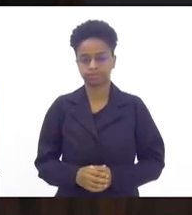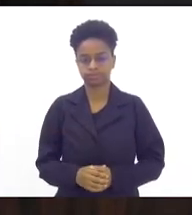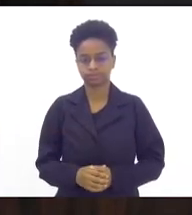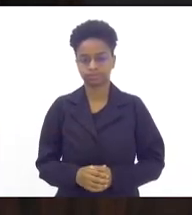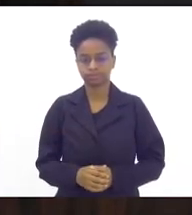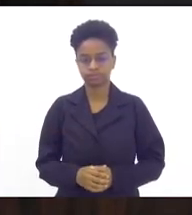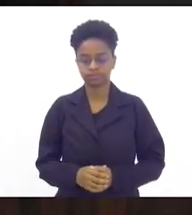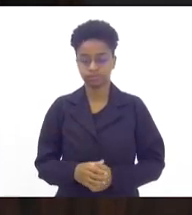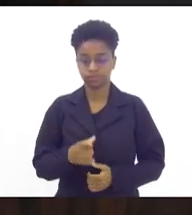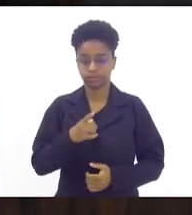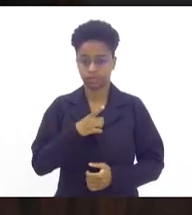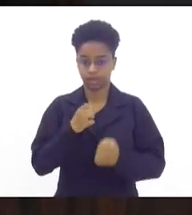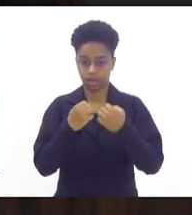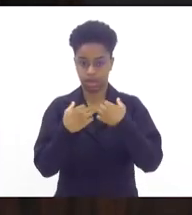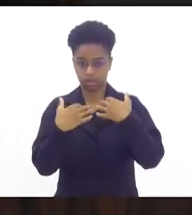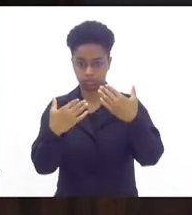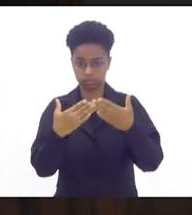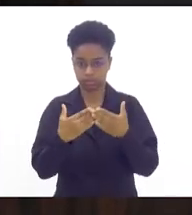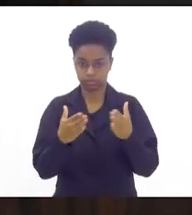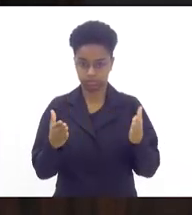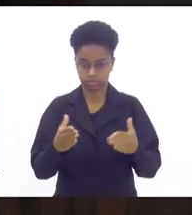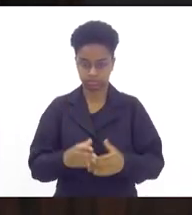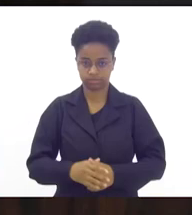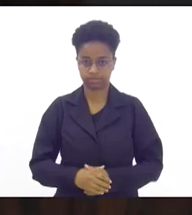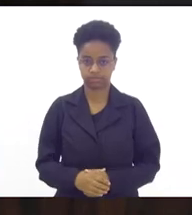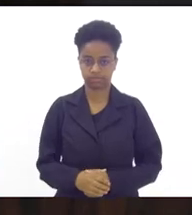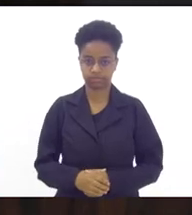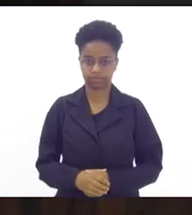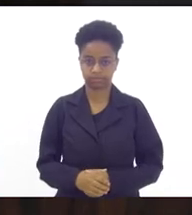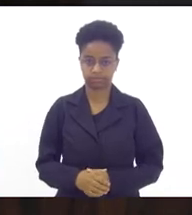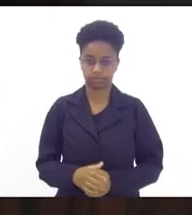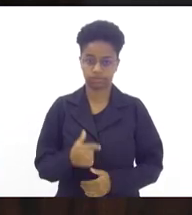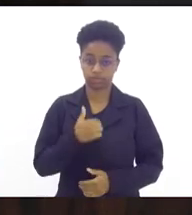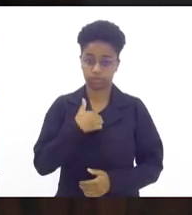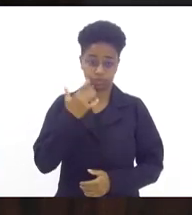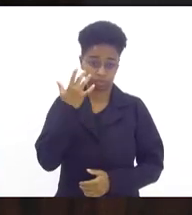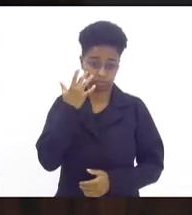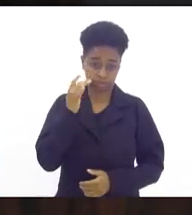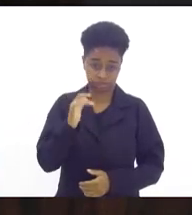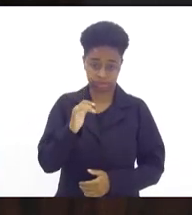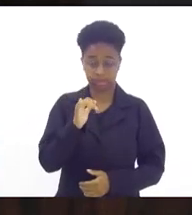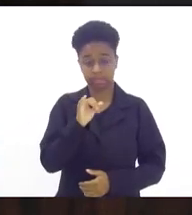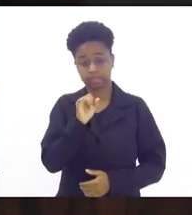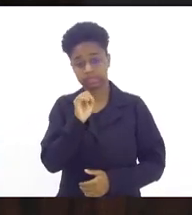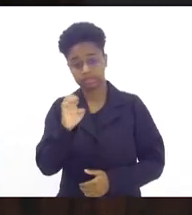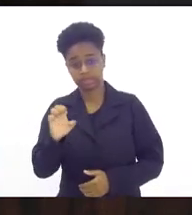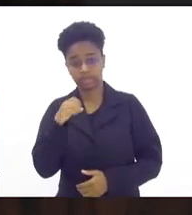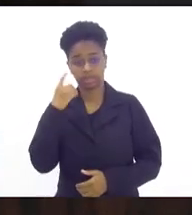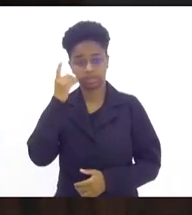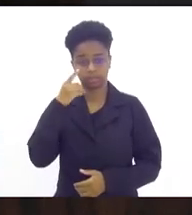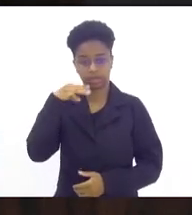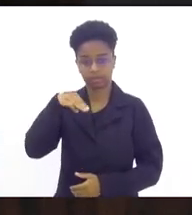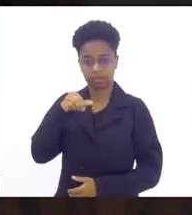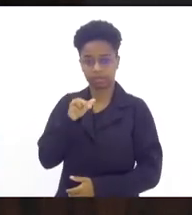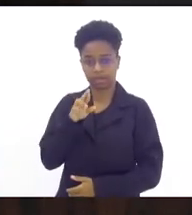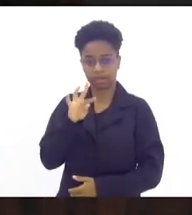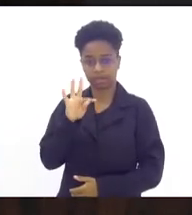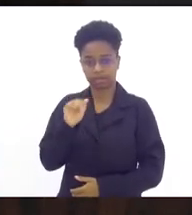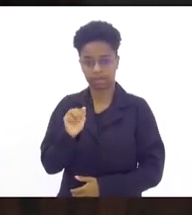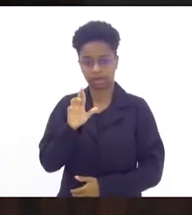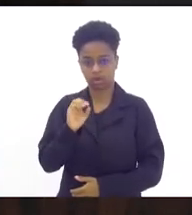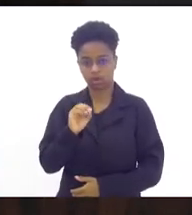audiência pública não sei se a deputada Marta Rocha já chegou se não